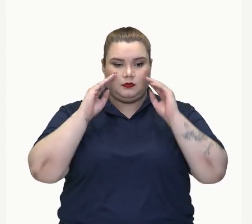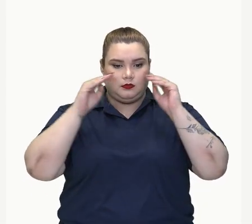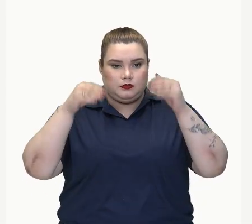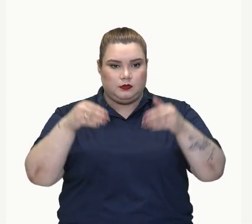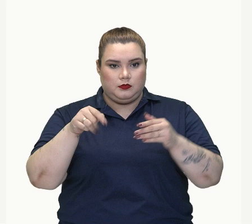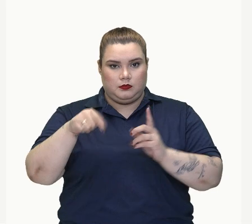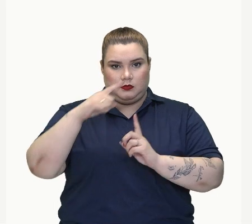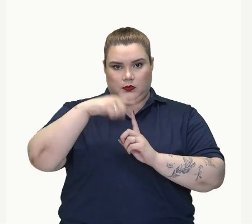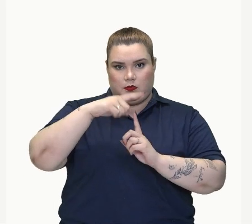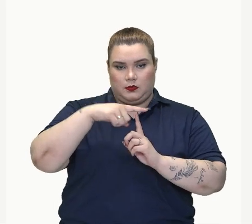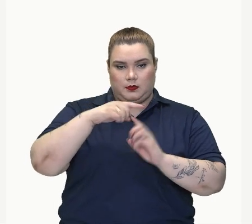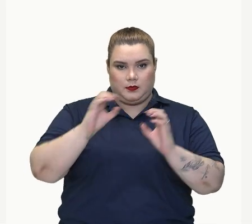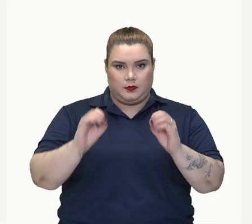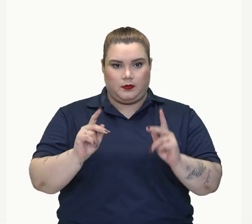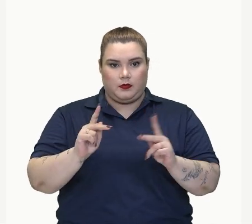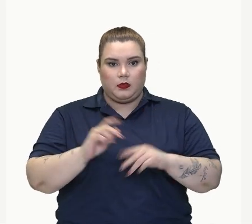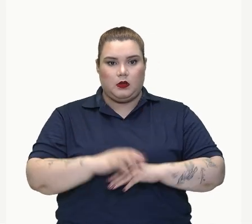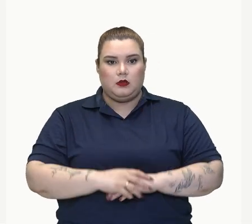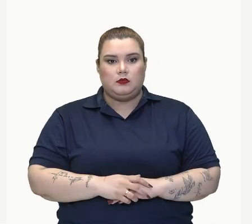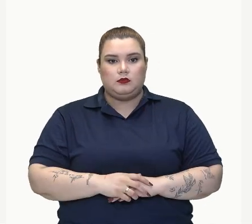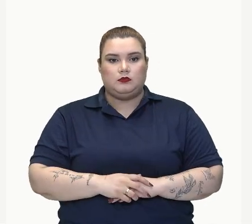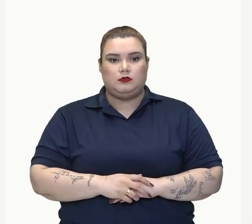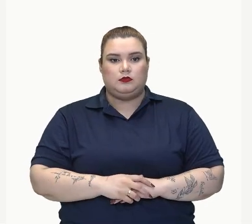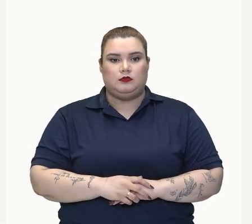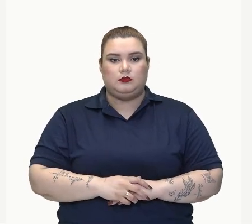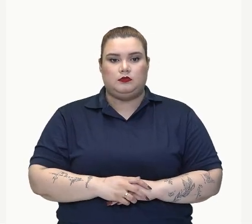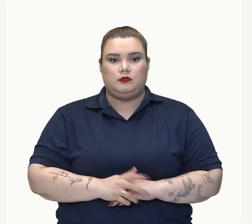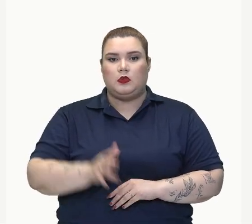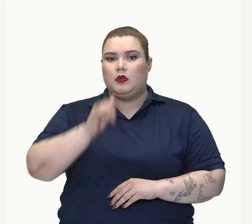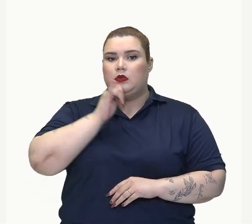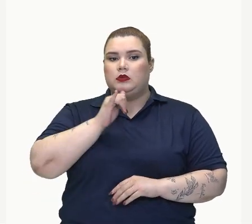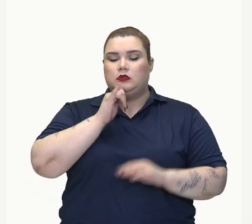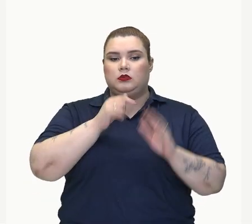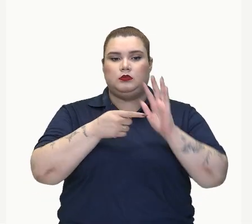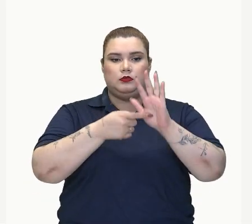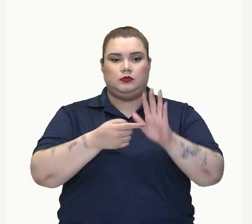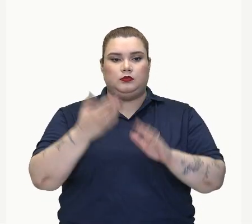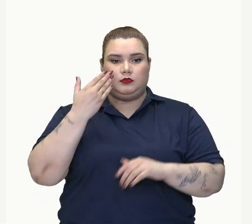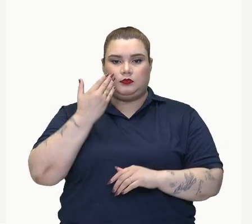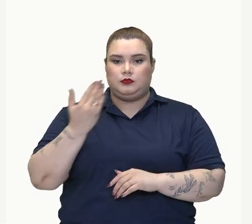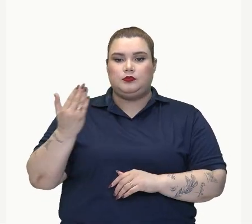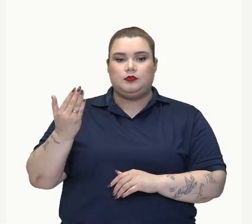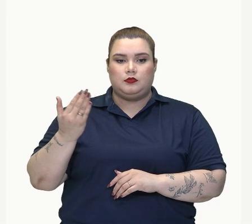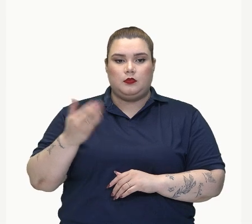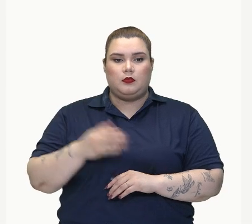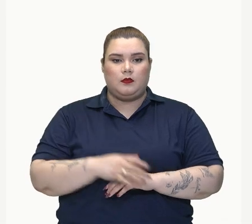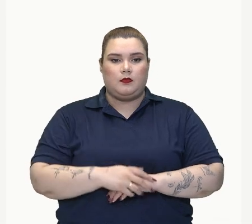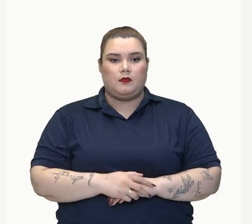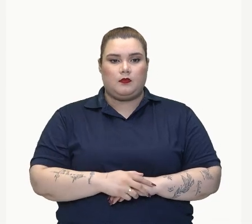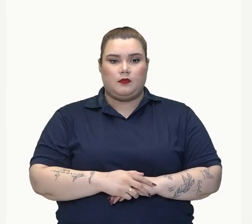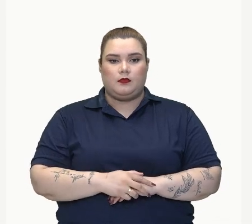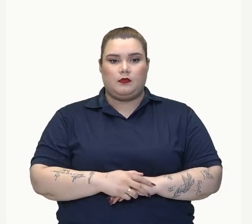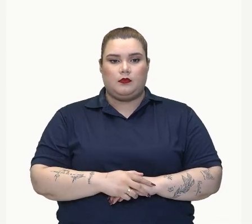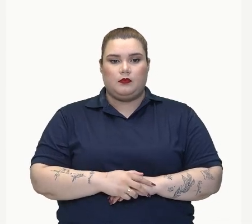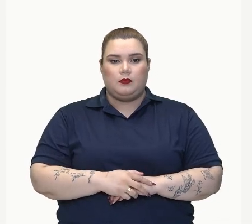de elipse, tá? Então, os exemplos que serão mencionados aqui serão desse tipo, tá bom?